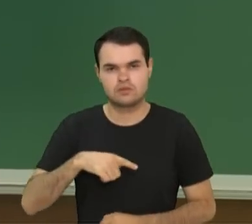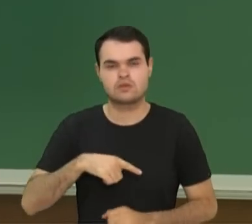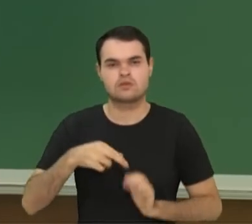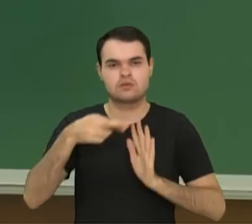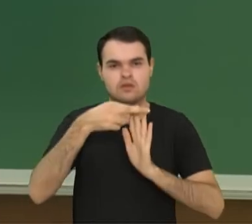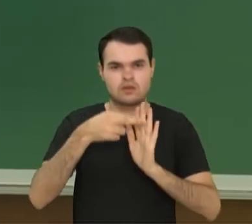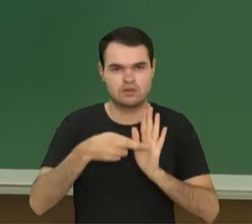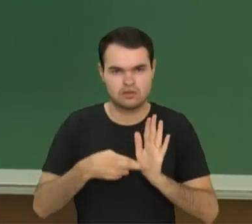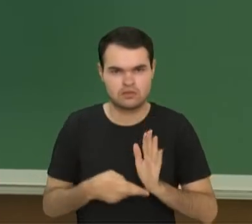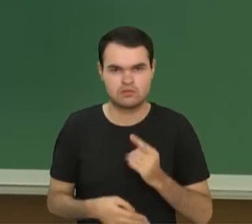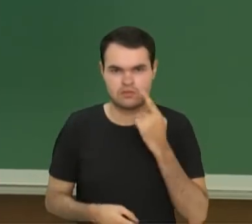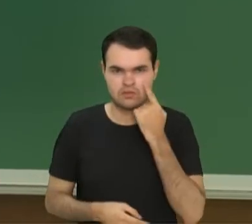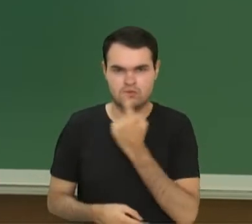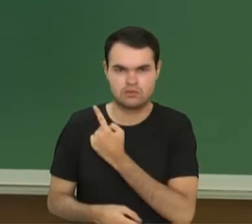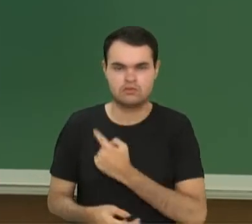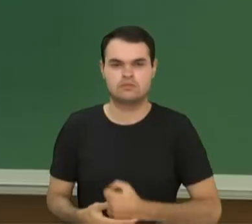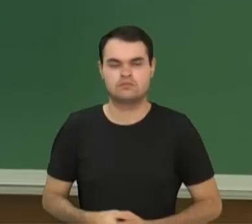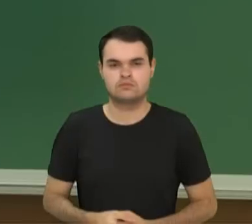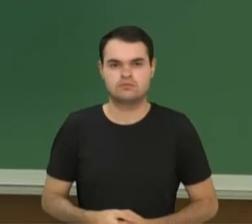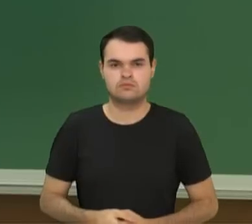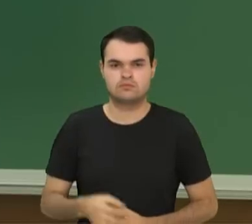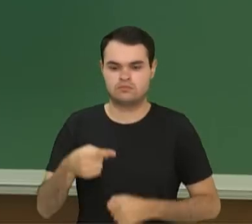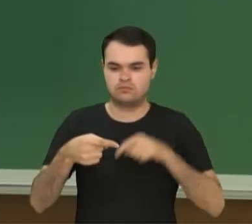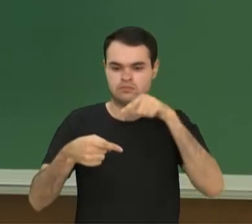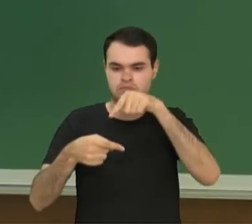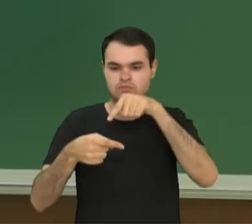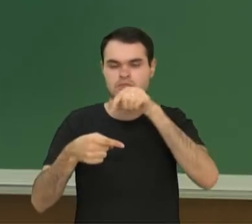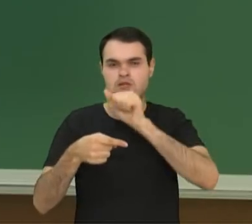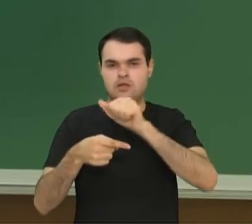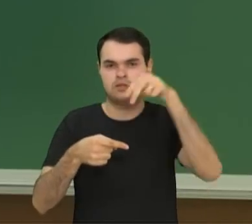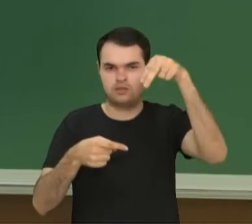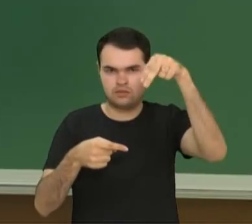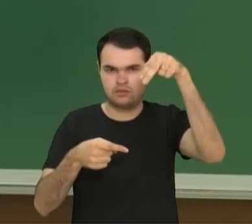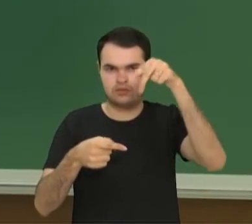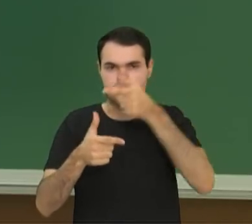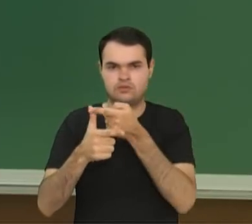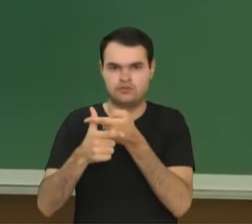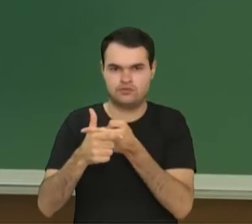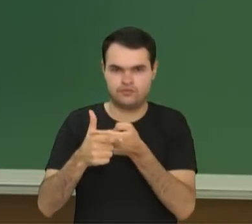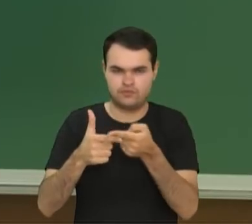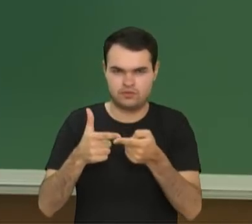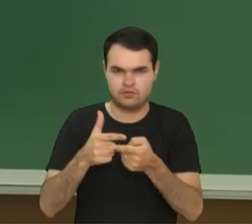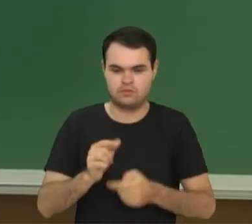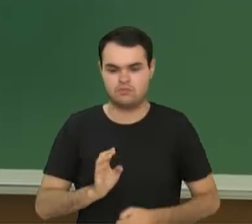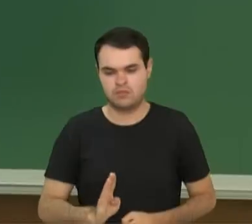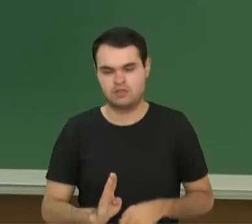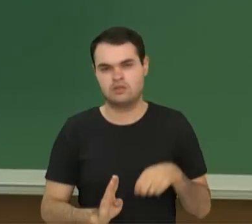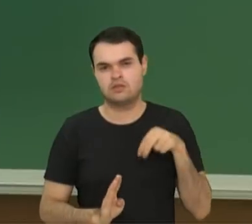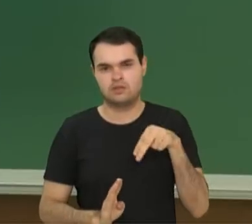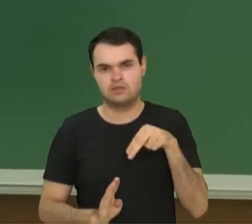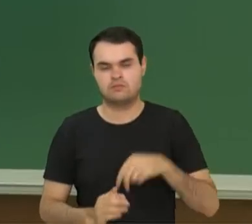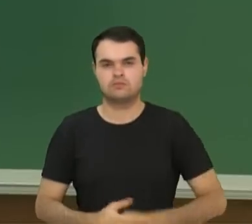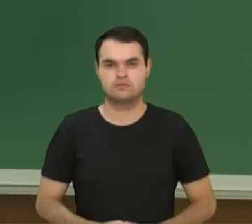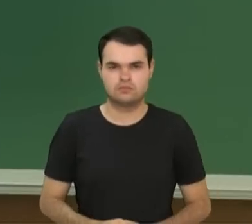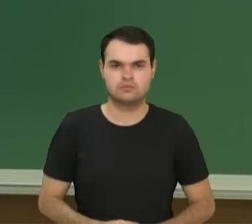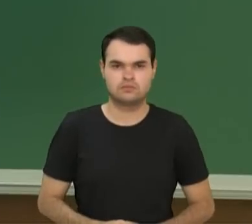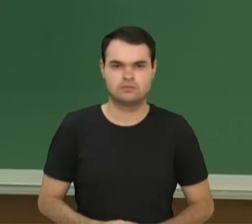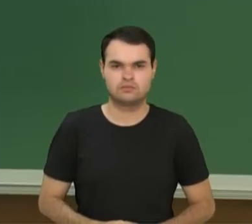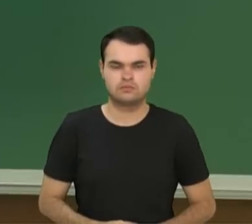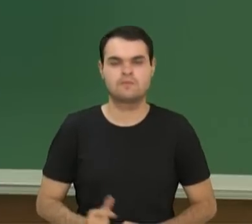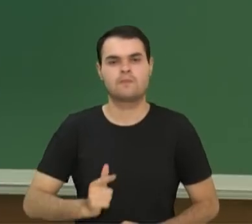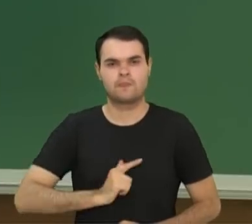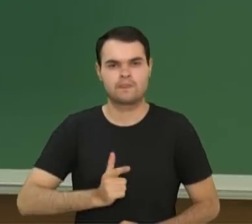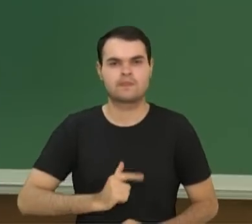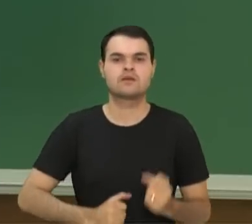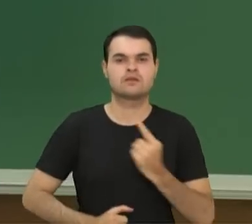a distribuição para o numerador A elevado a M dividido por B elevado a M. Então,